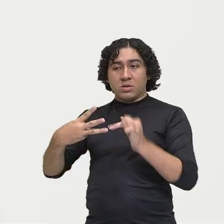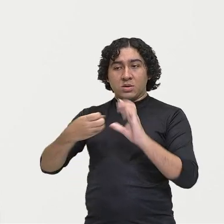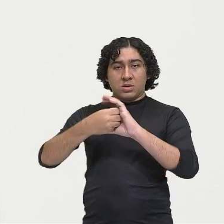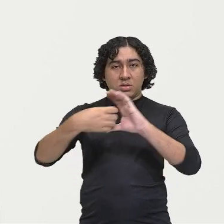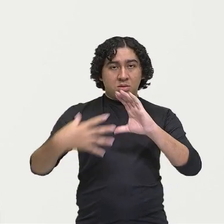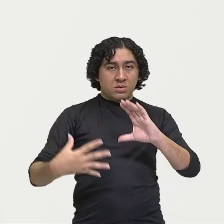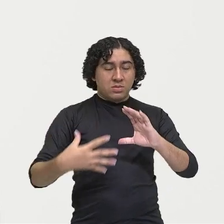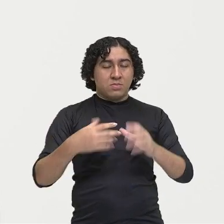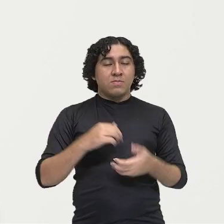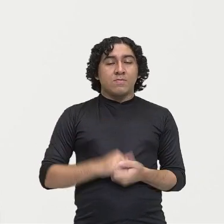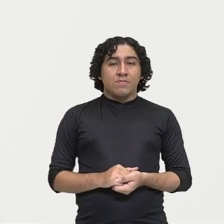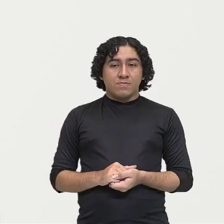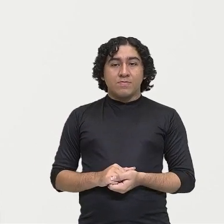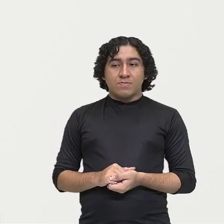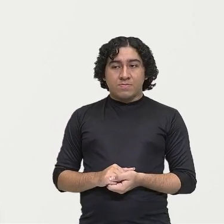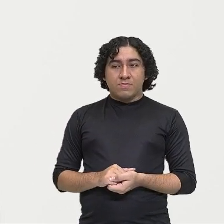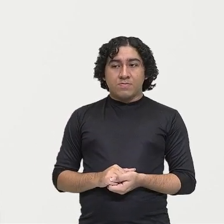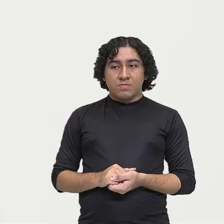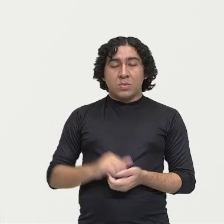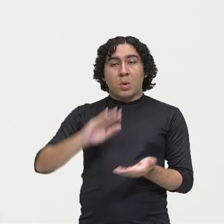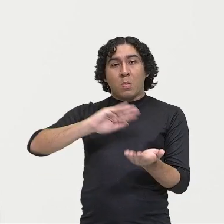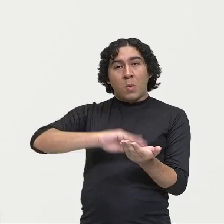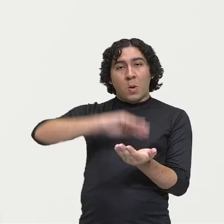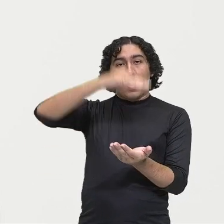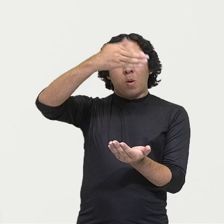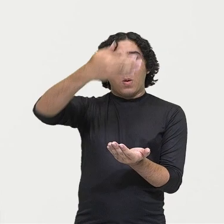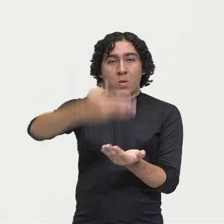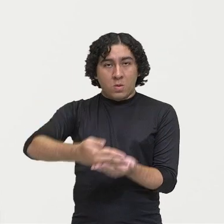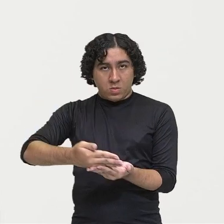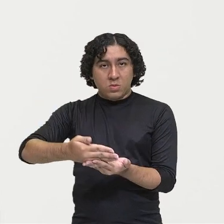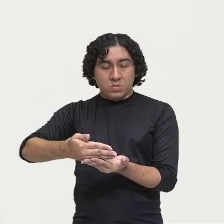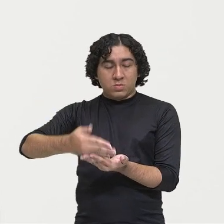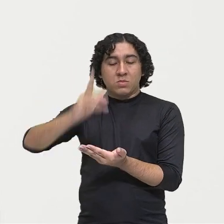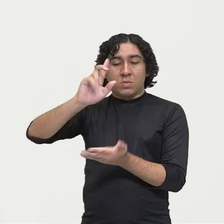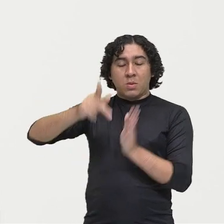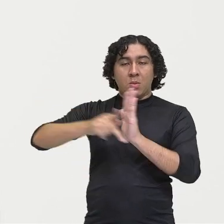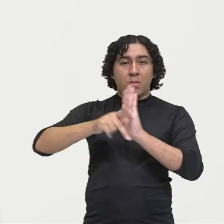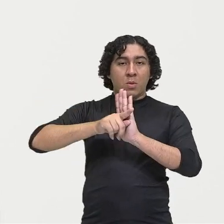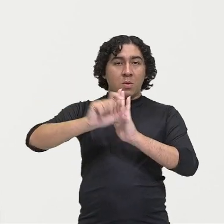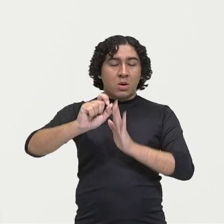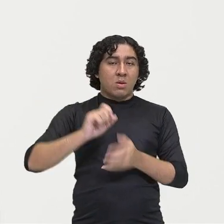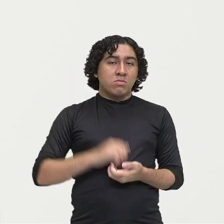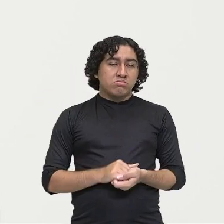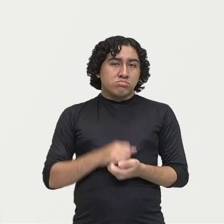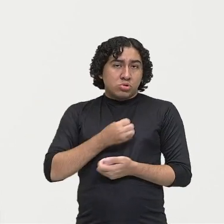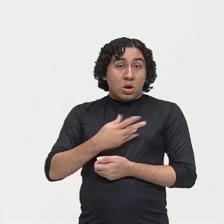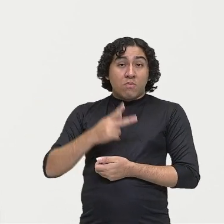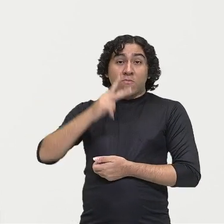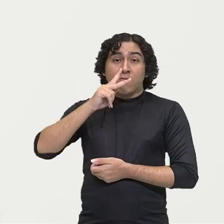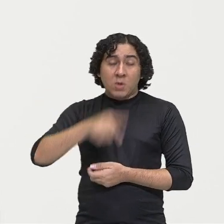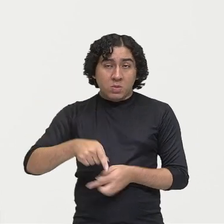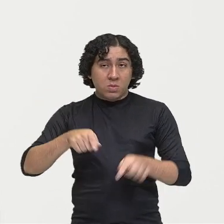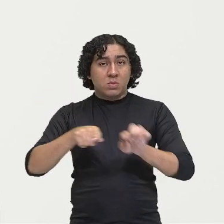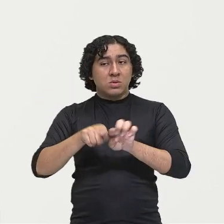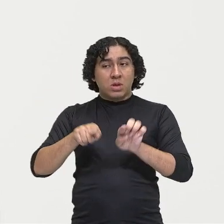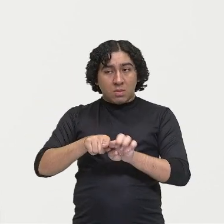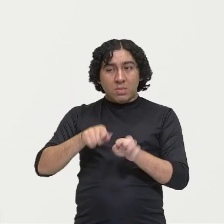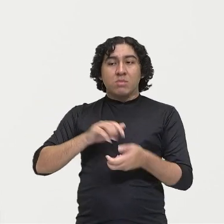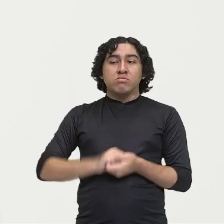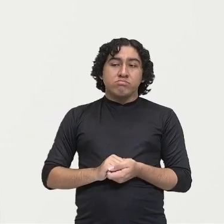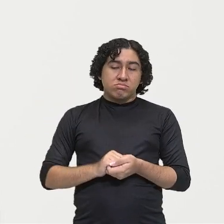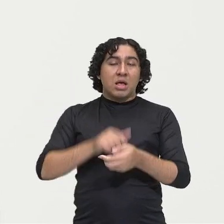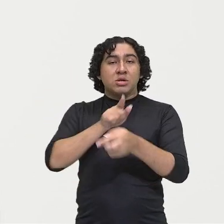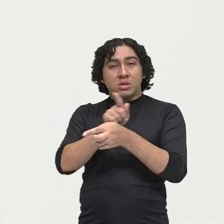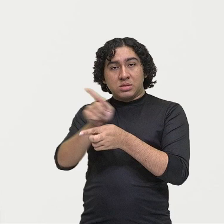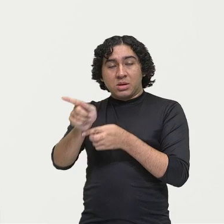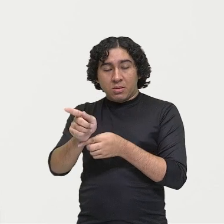características. O módulo, tem um módulo que vai envolver aí a intensidade, a direção e o sentido. Toda vez